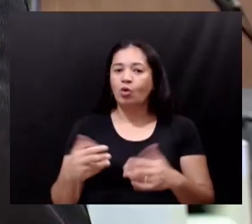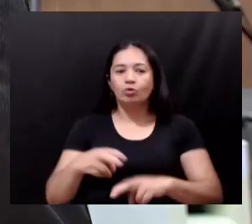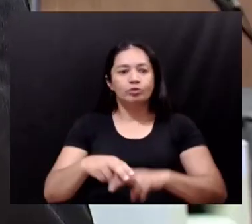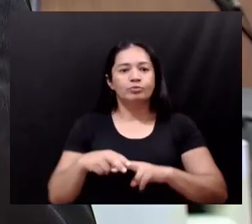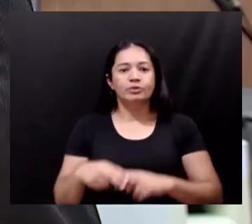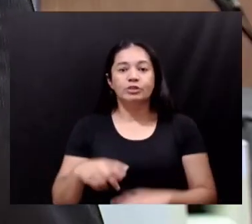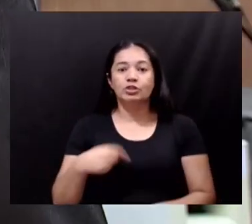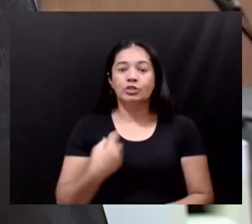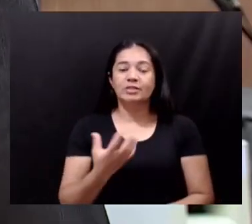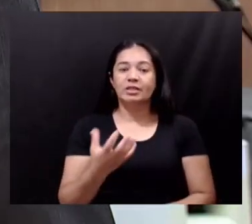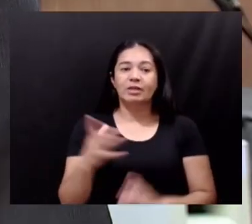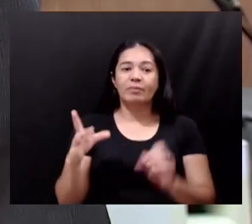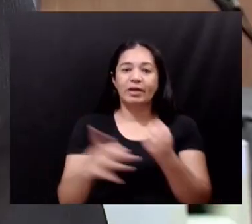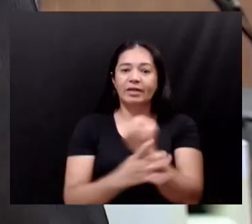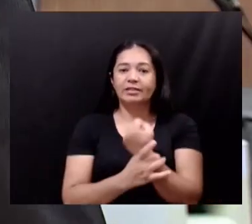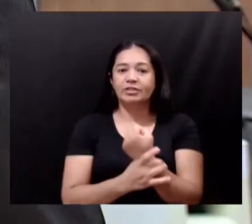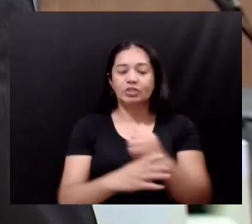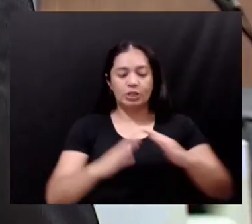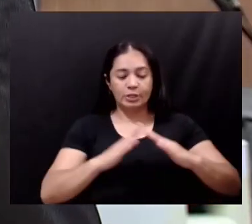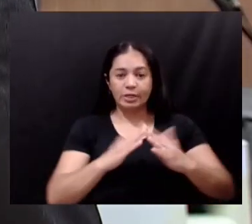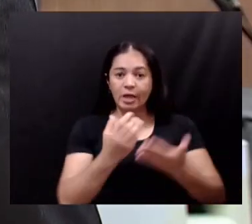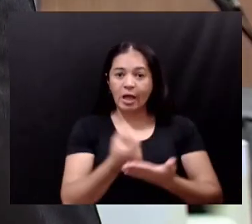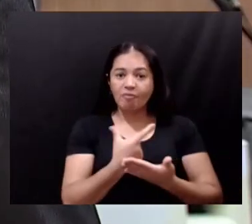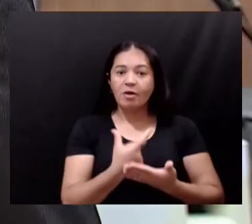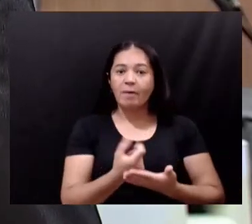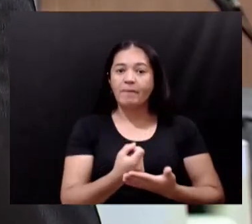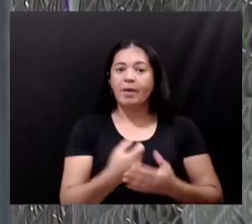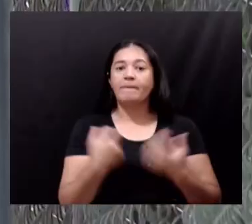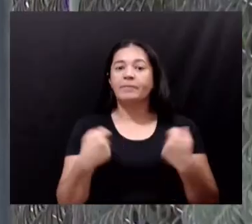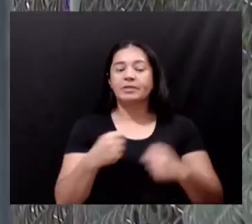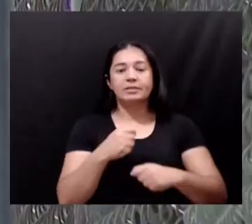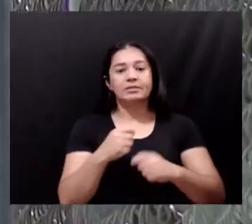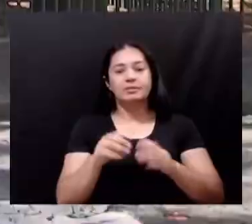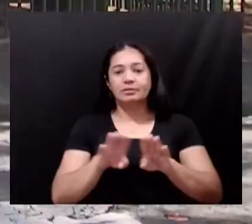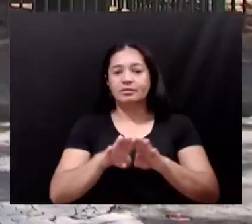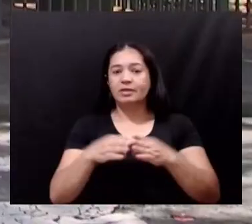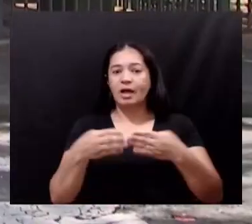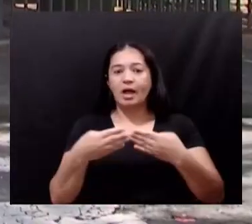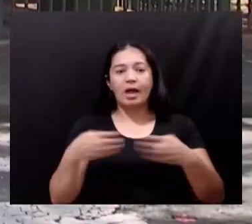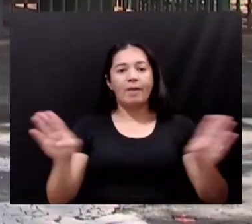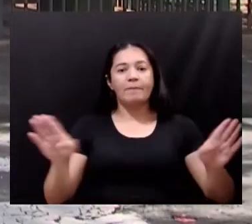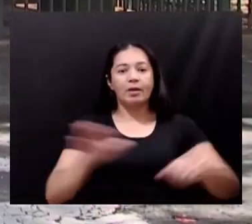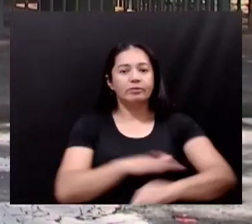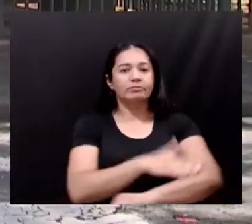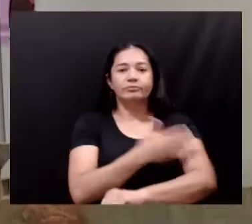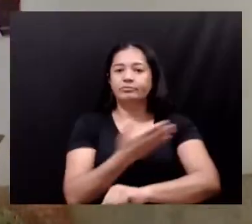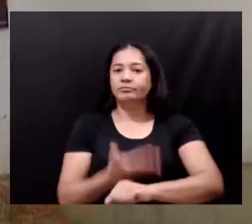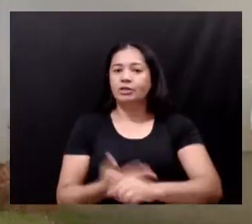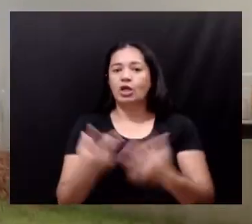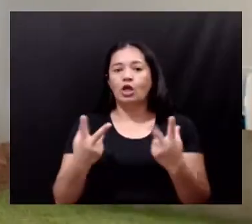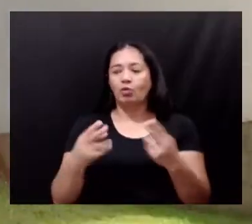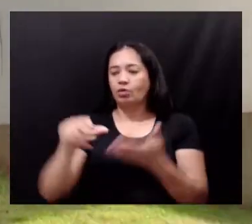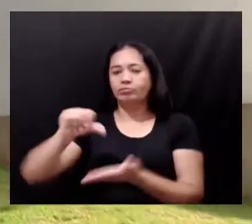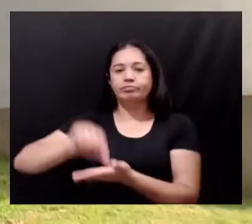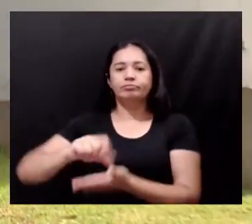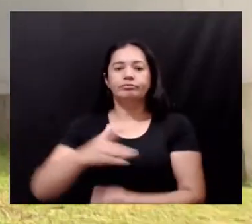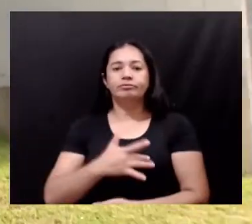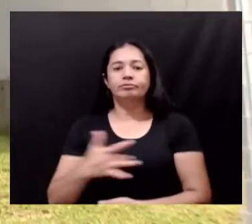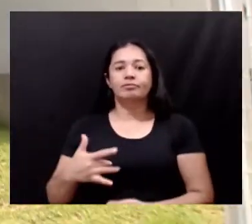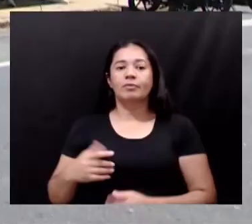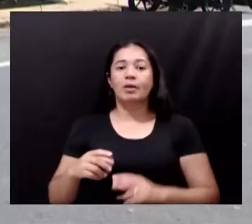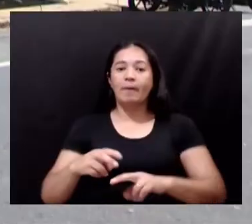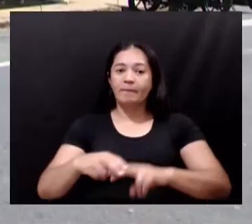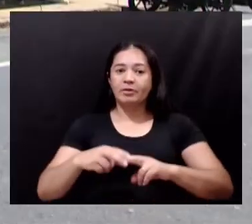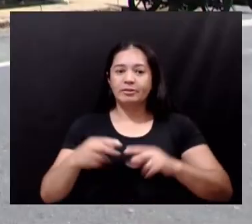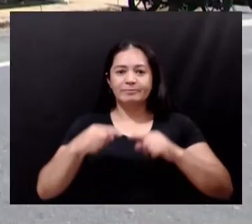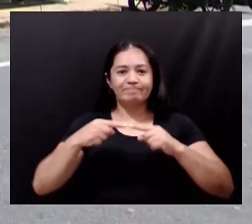estejam abertas durante todo o funcionamento do posto de saúde. De acordo com o parlamentar, a falta de sincronia entre o horário das